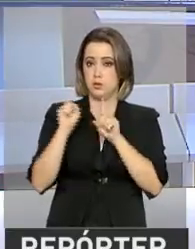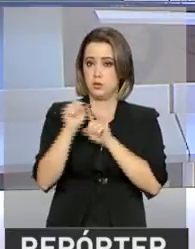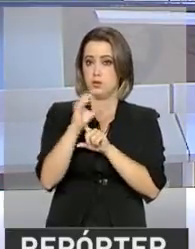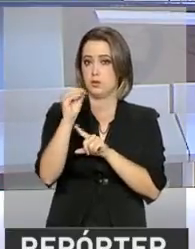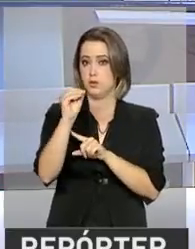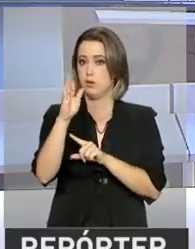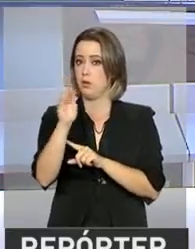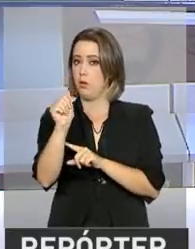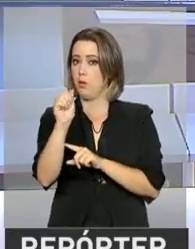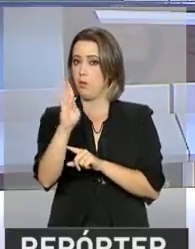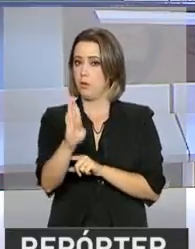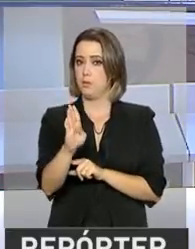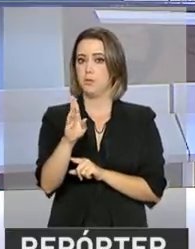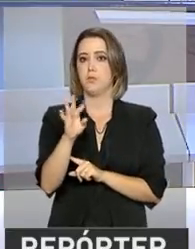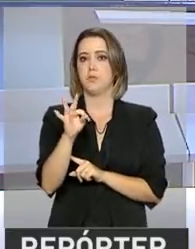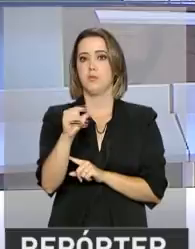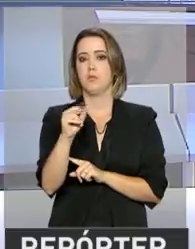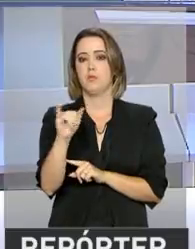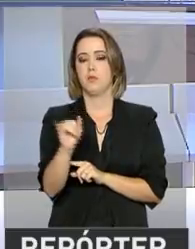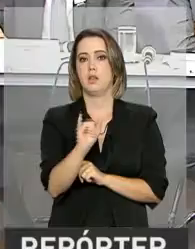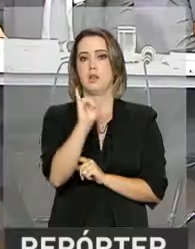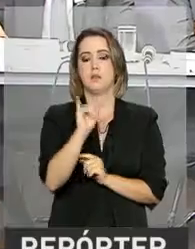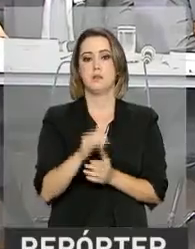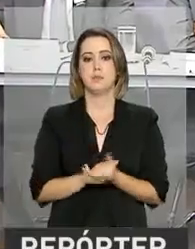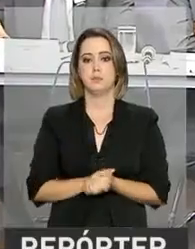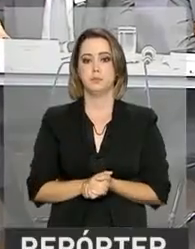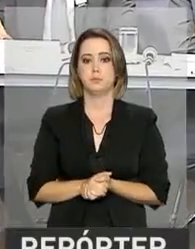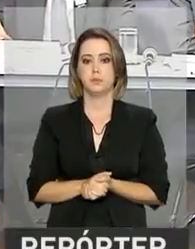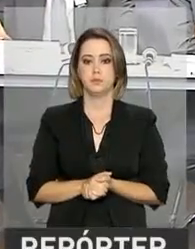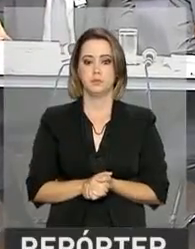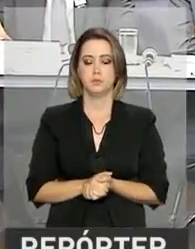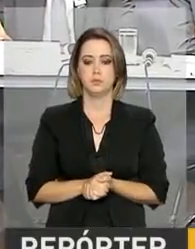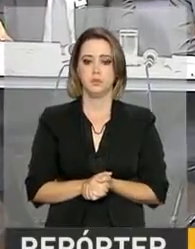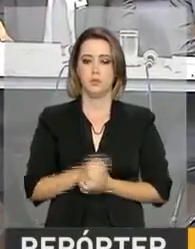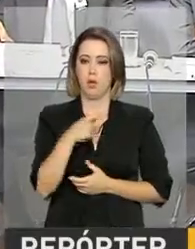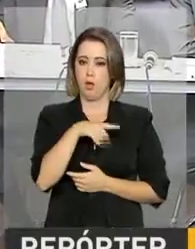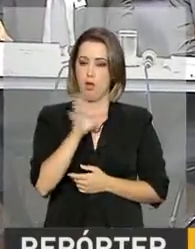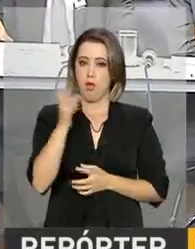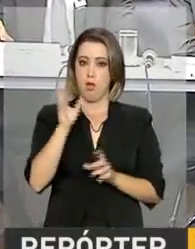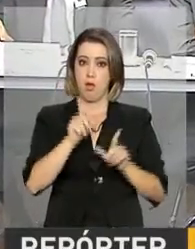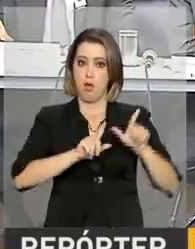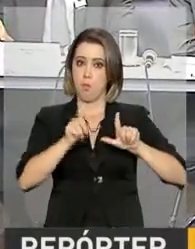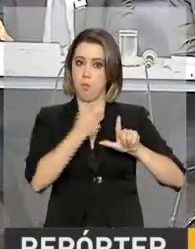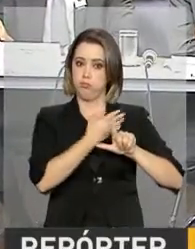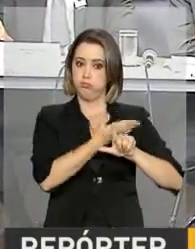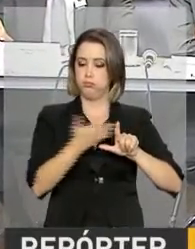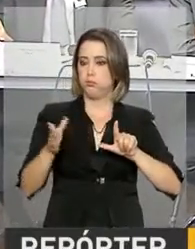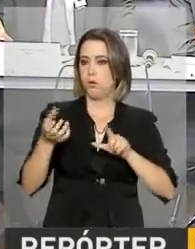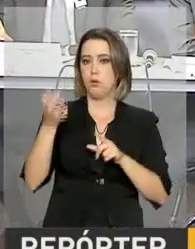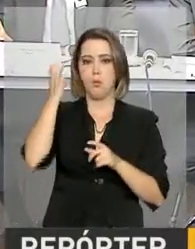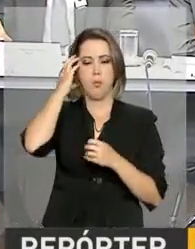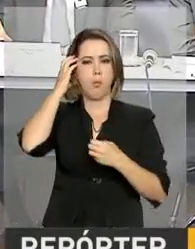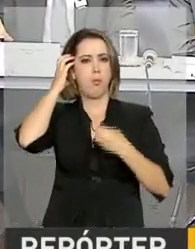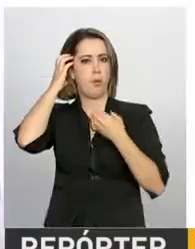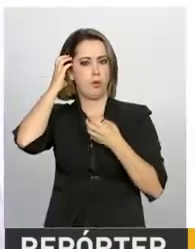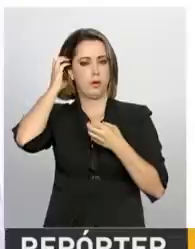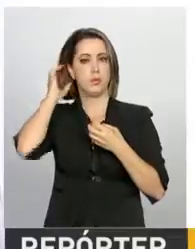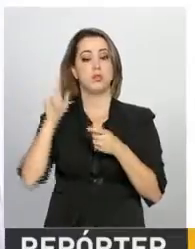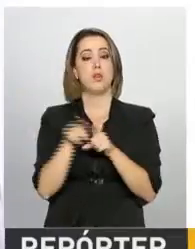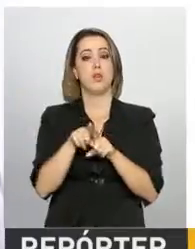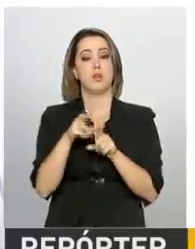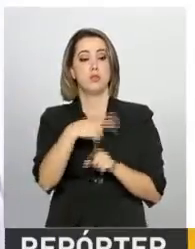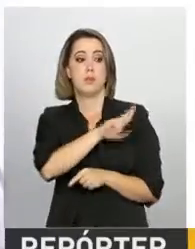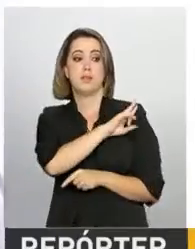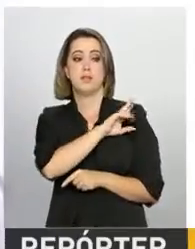distrito federal país viveu durante o programa representante da hora de defender uma regra de transição